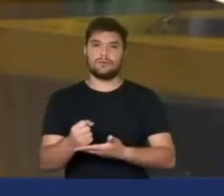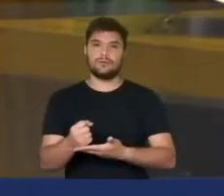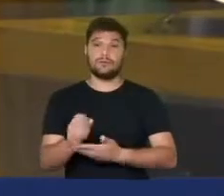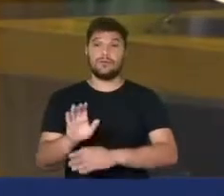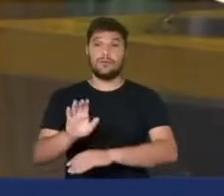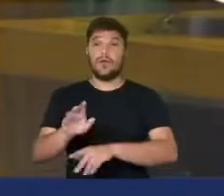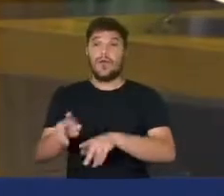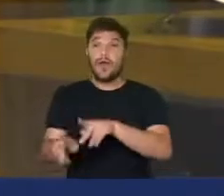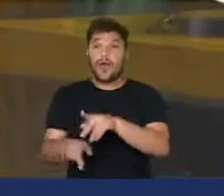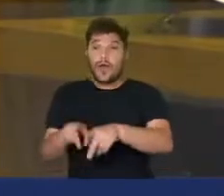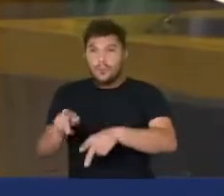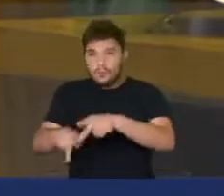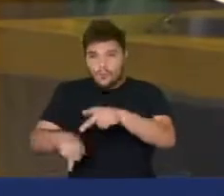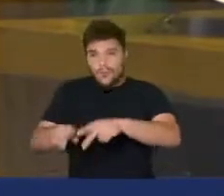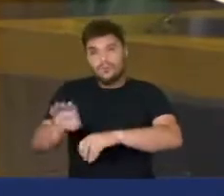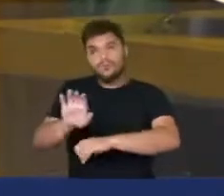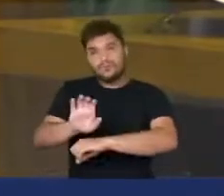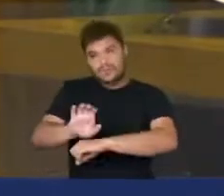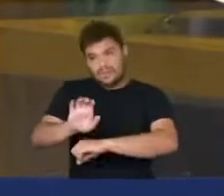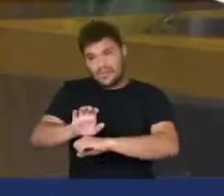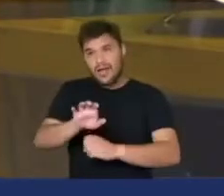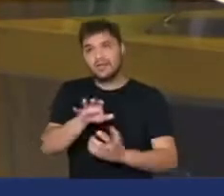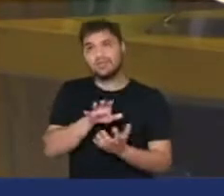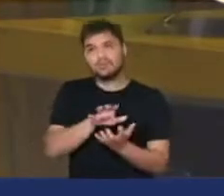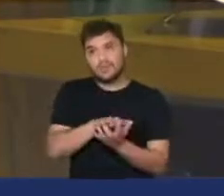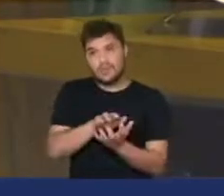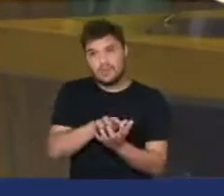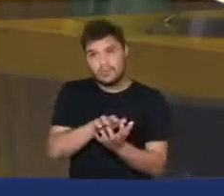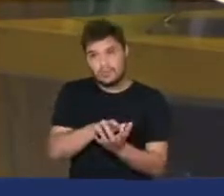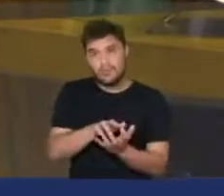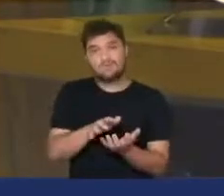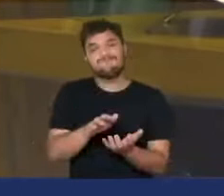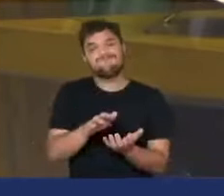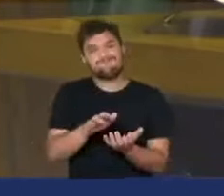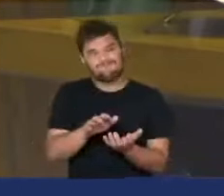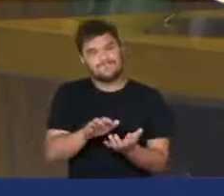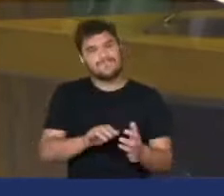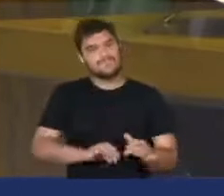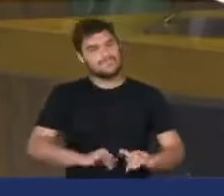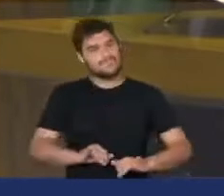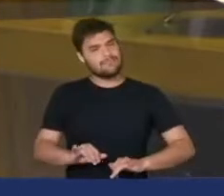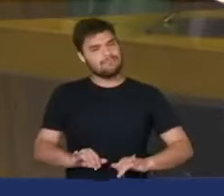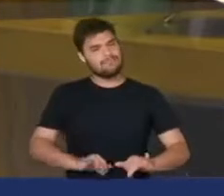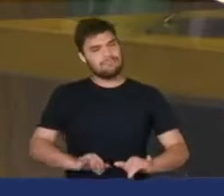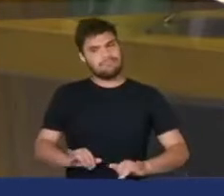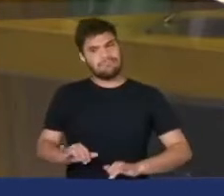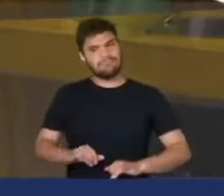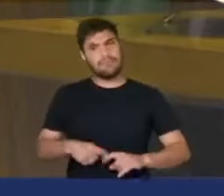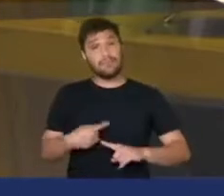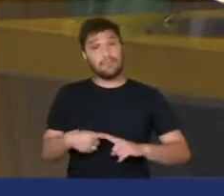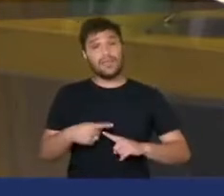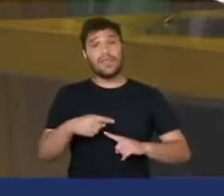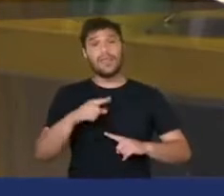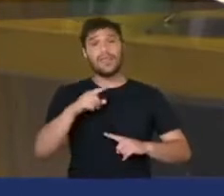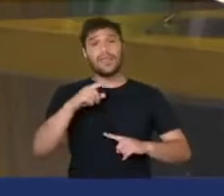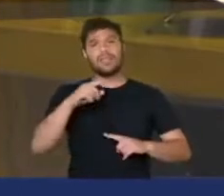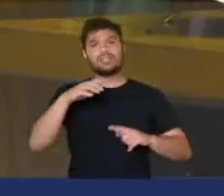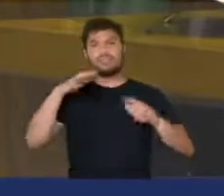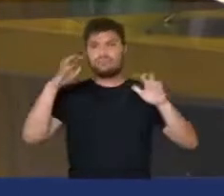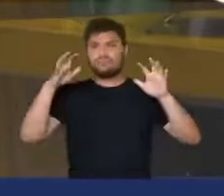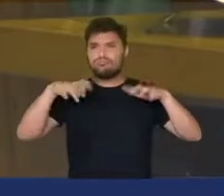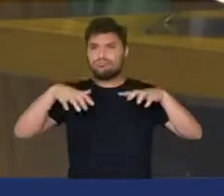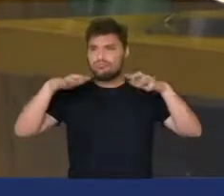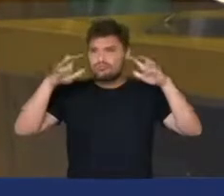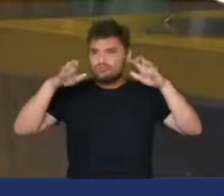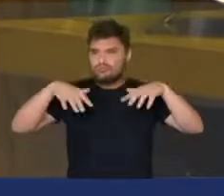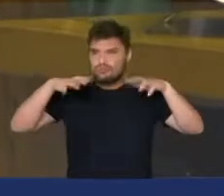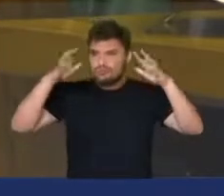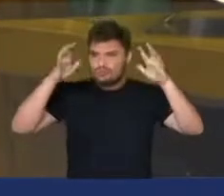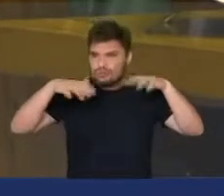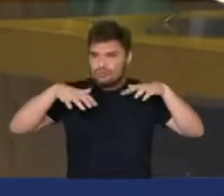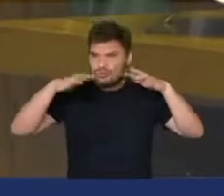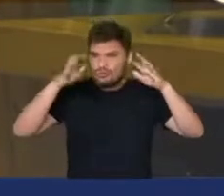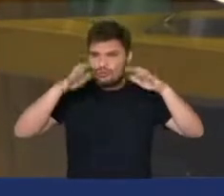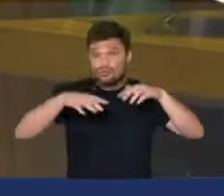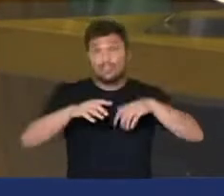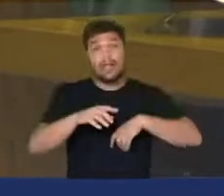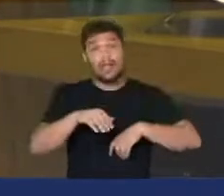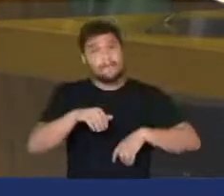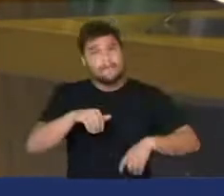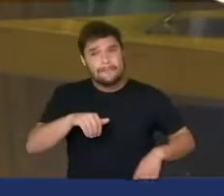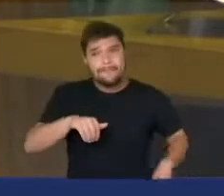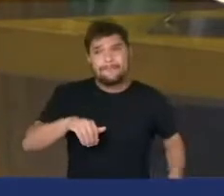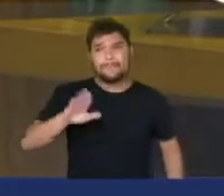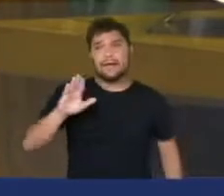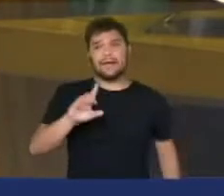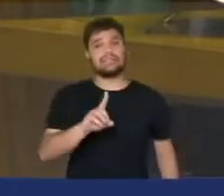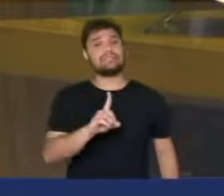de Pernambuco, que vem sofrendo fortemente aí com as chuvas, né? Mais de 100 pessoas